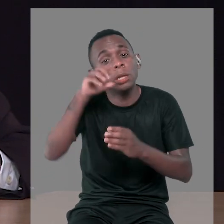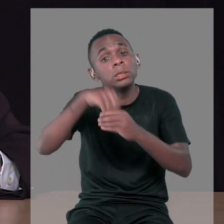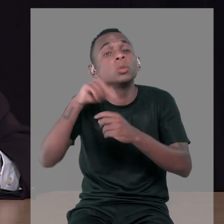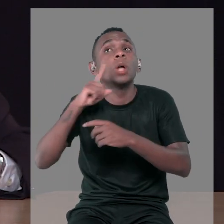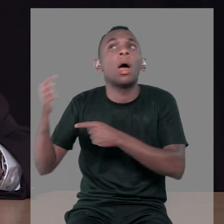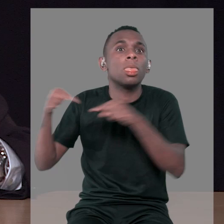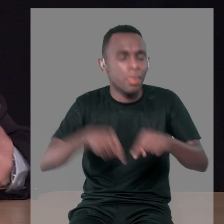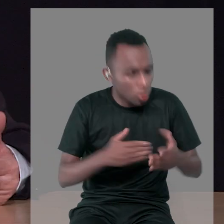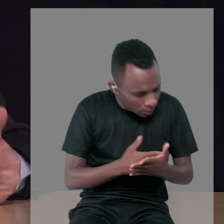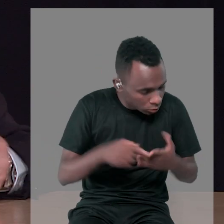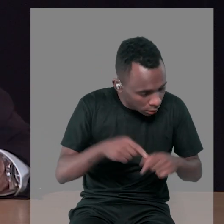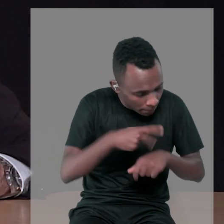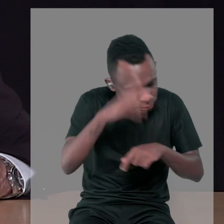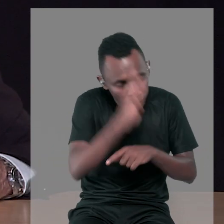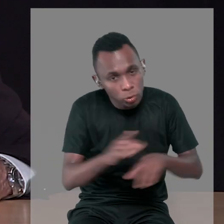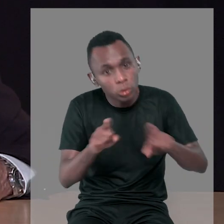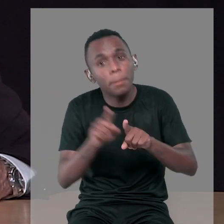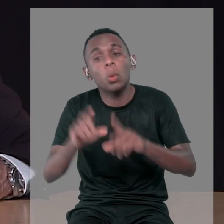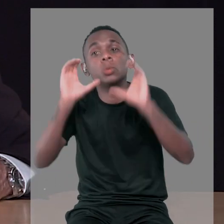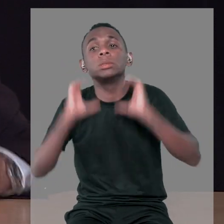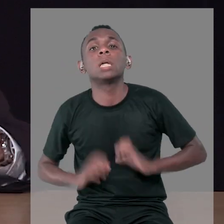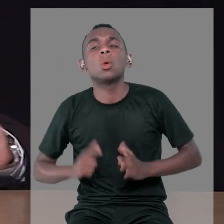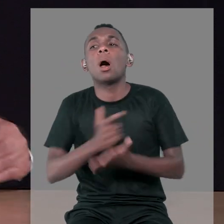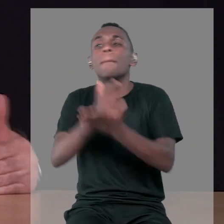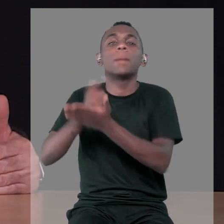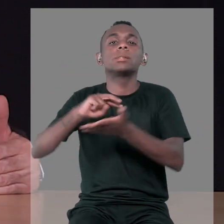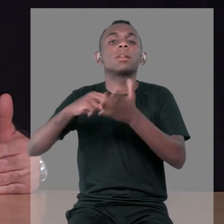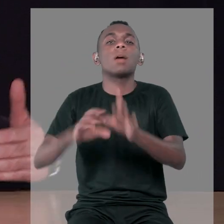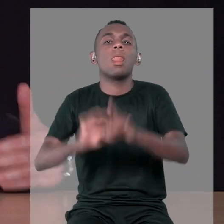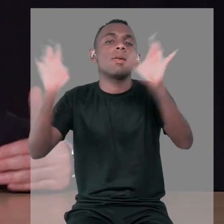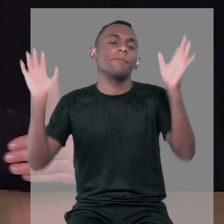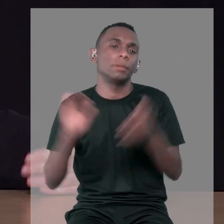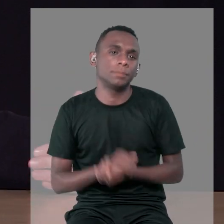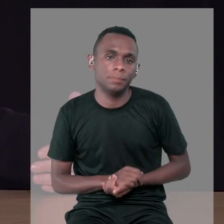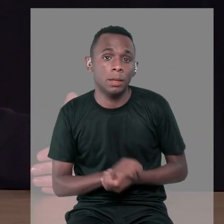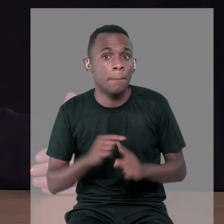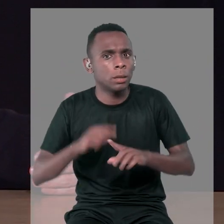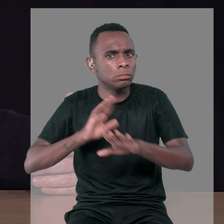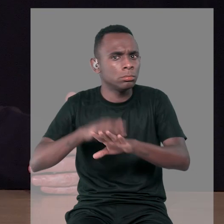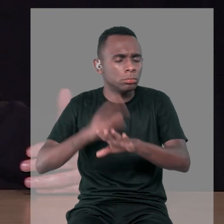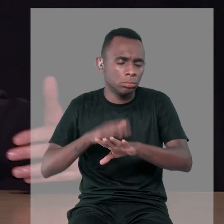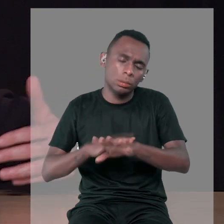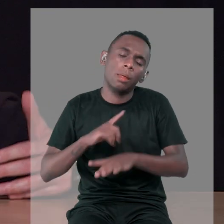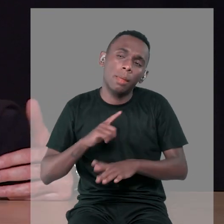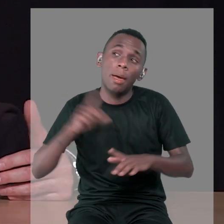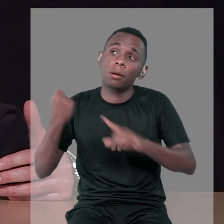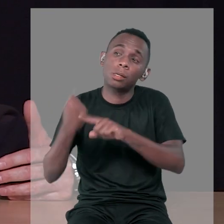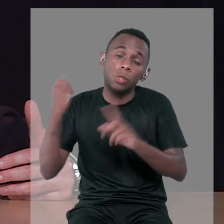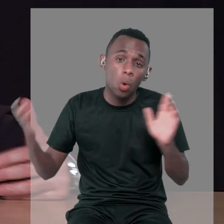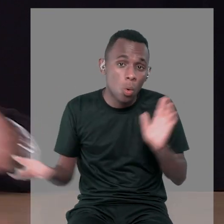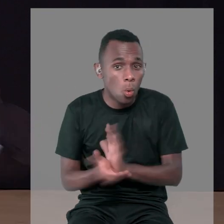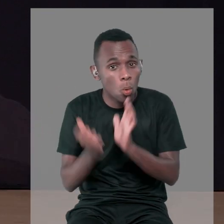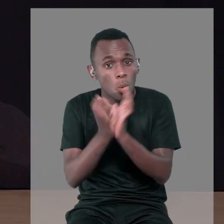de que o cidadão armado garante a liberdade. Mas a origem é muito simples, eram grupos armados que abandonaram a